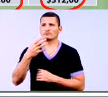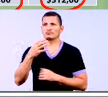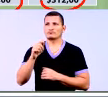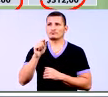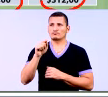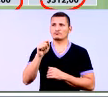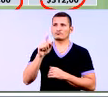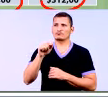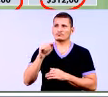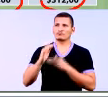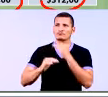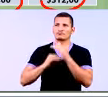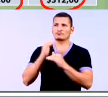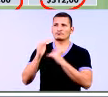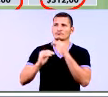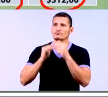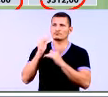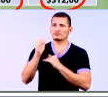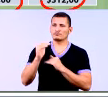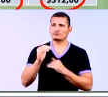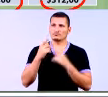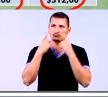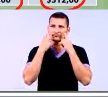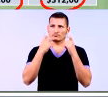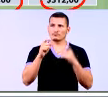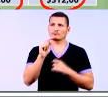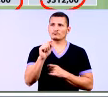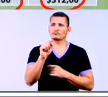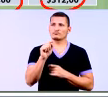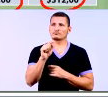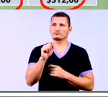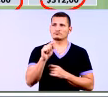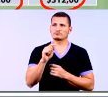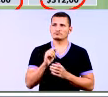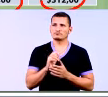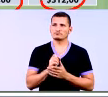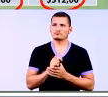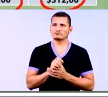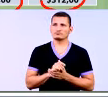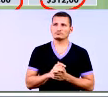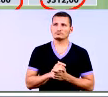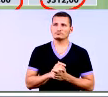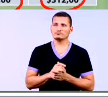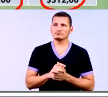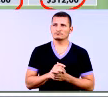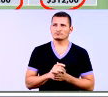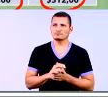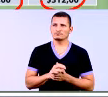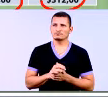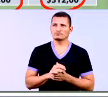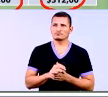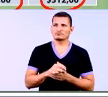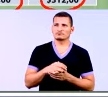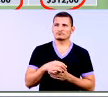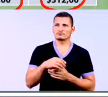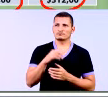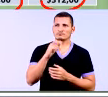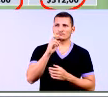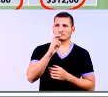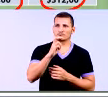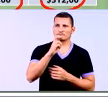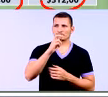uma evolução? Olha que coisa interessante aqui, ó. Se eu for olhar só para o modelo, o i5 e o